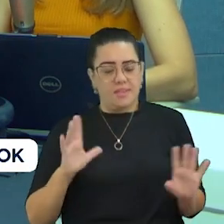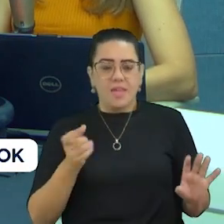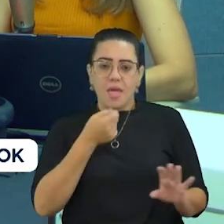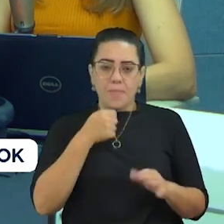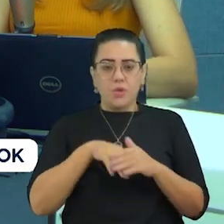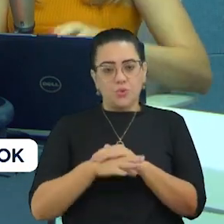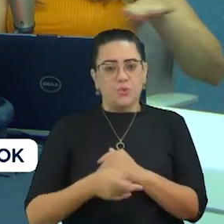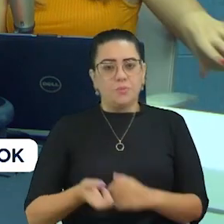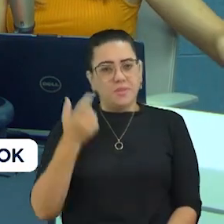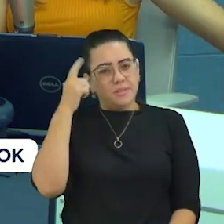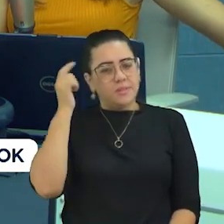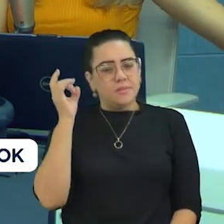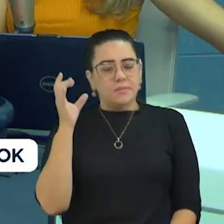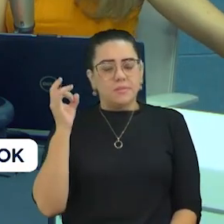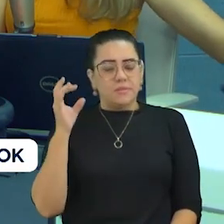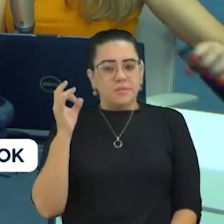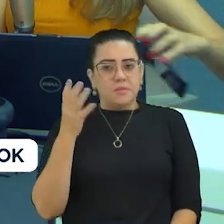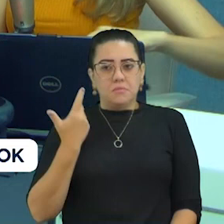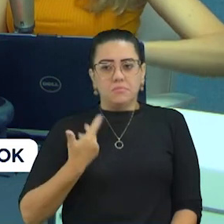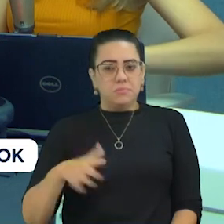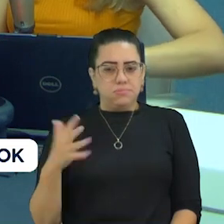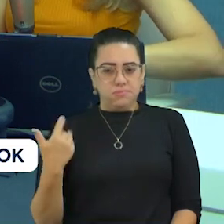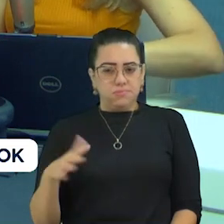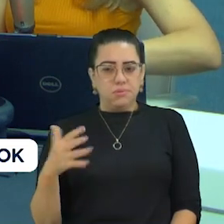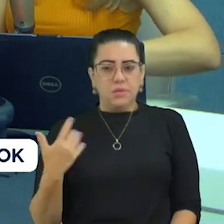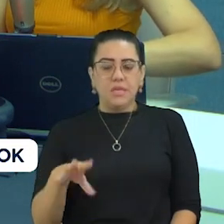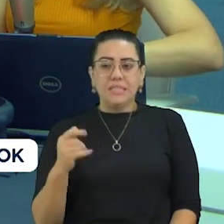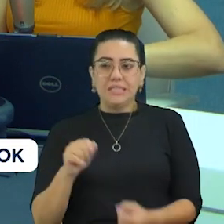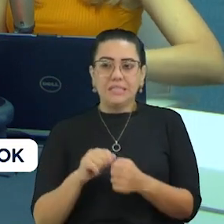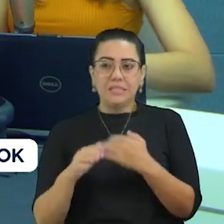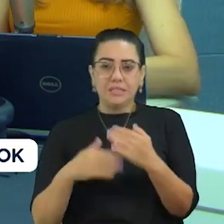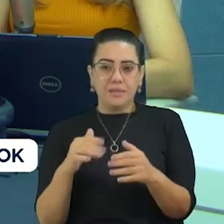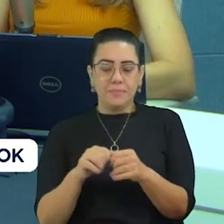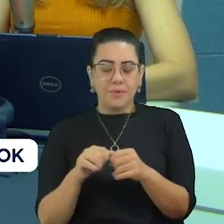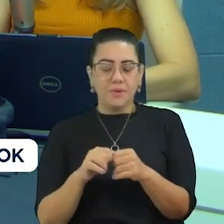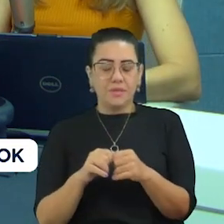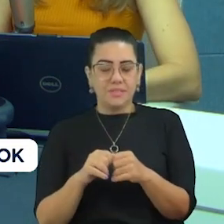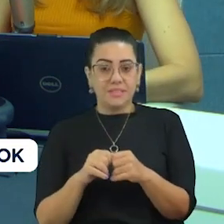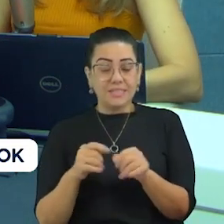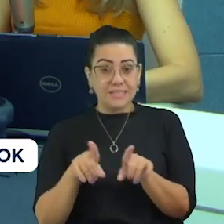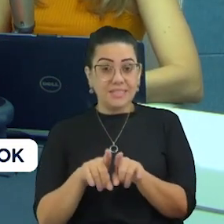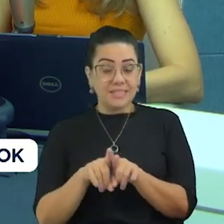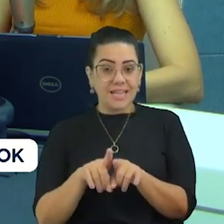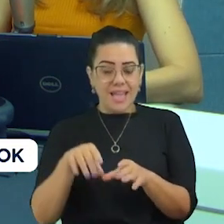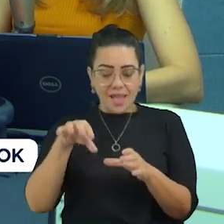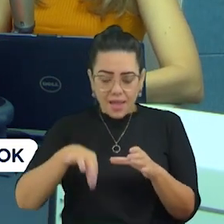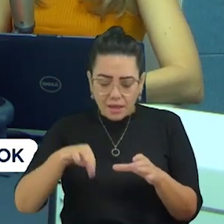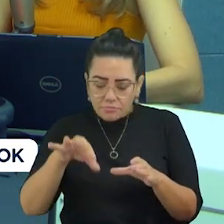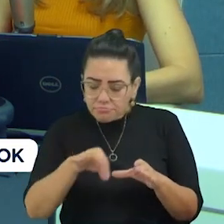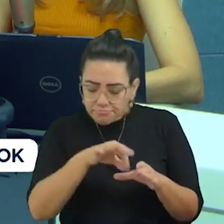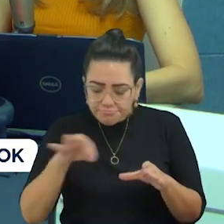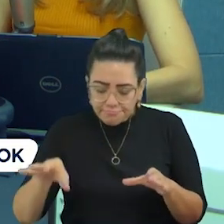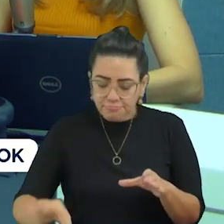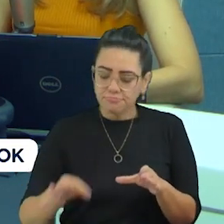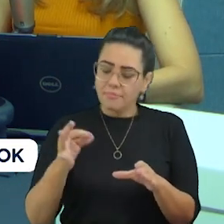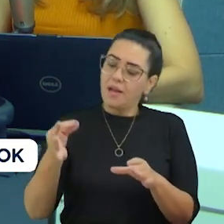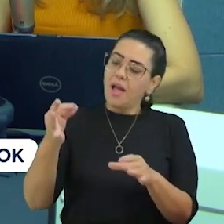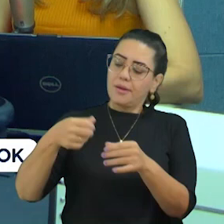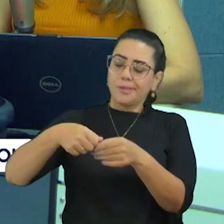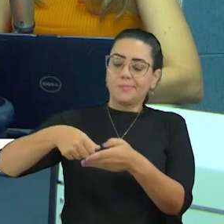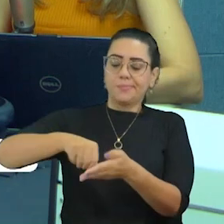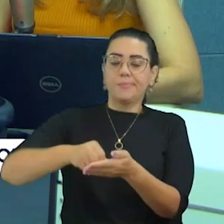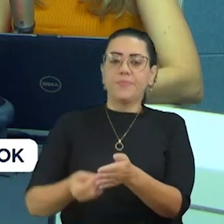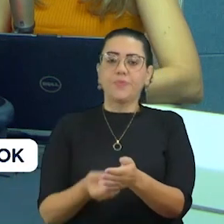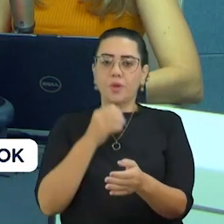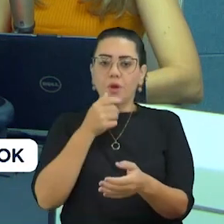certo? Verdade. Um analgésico de estimação, que a gente diz. Tem na caixinha de medicamento. E aí, por exemplo, eu tomo isso